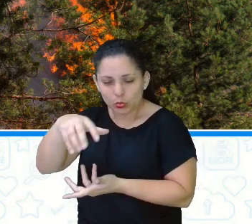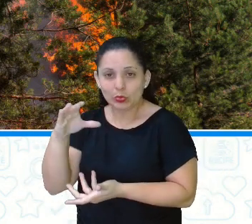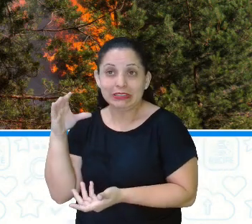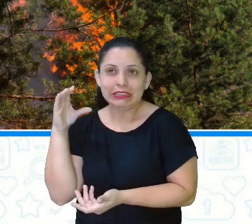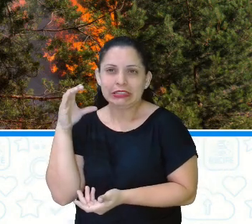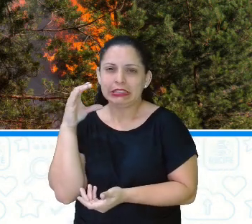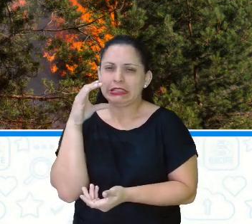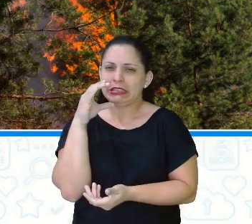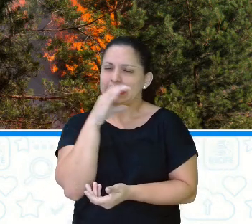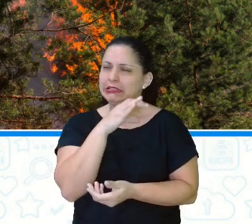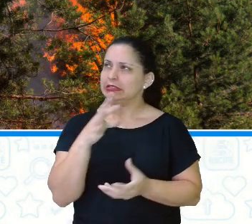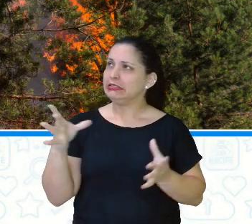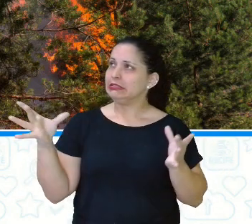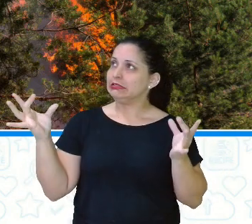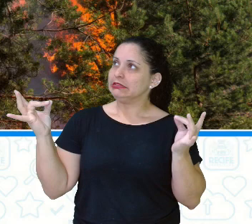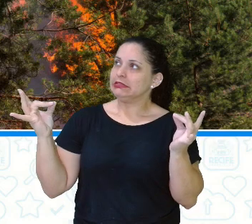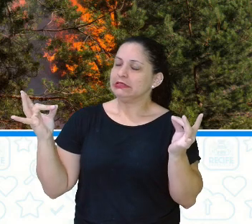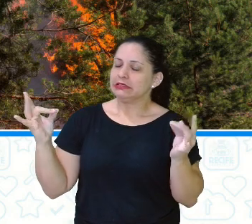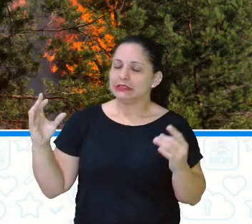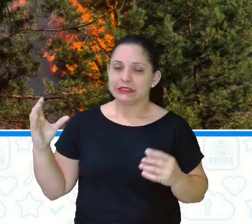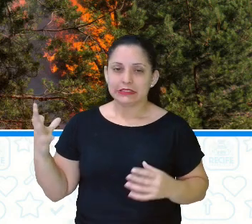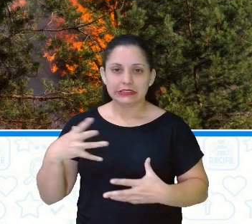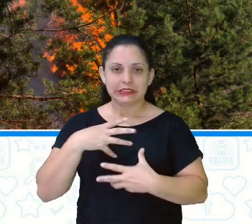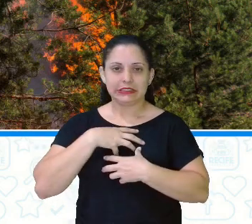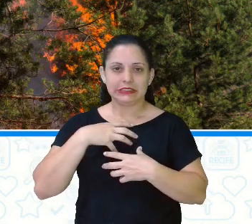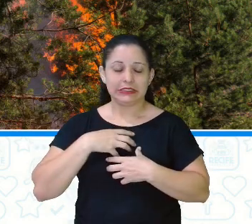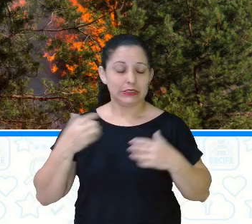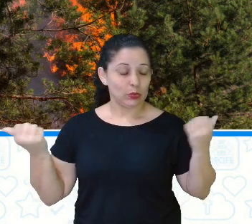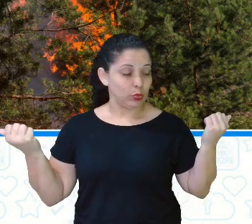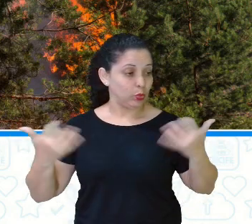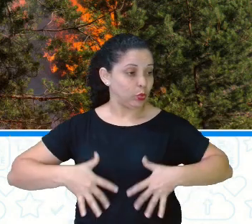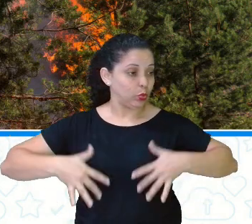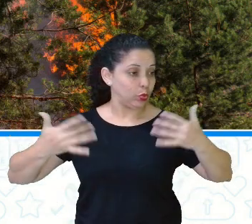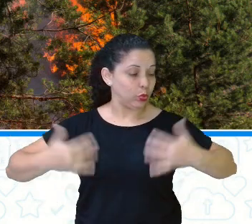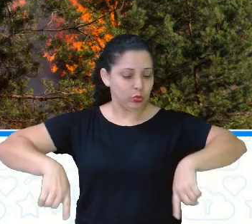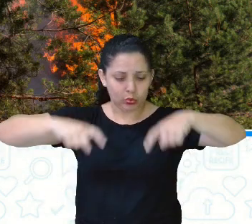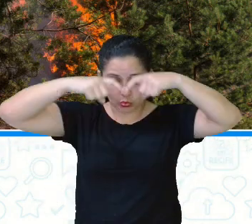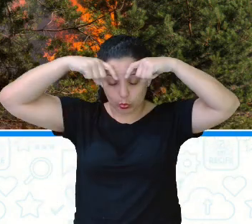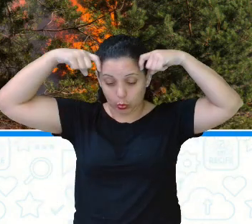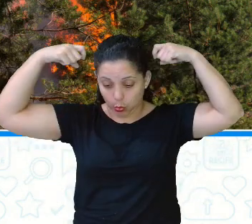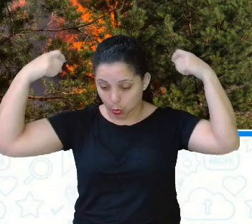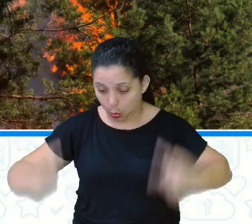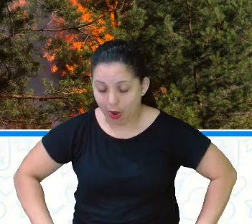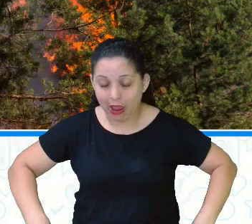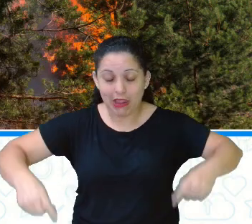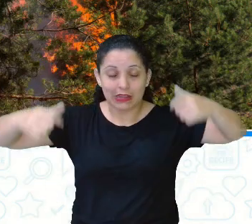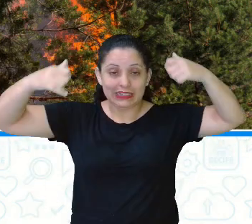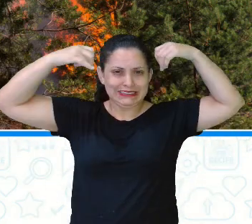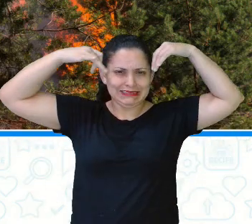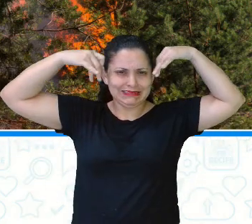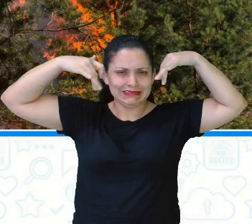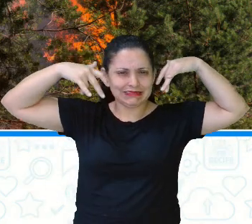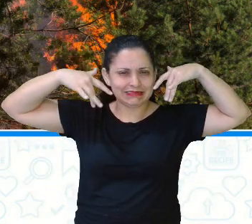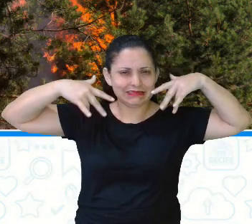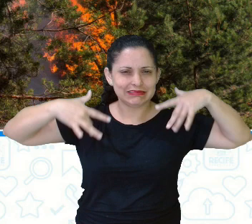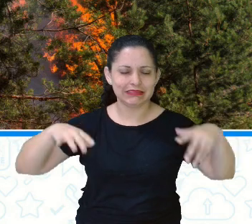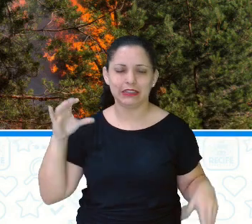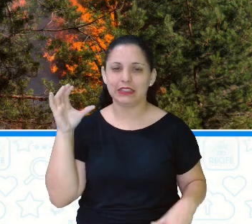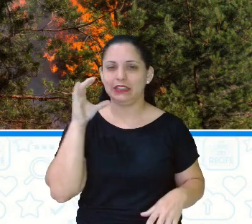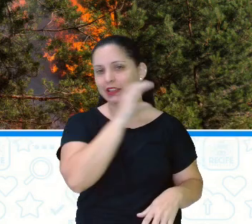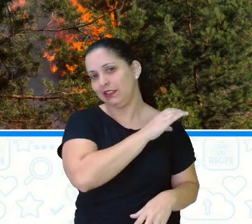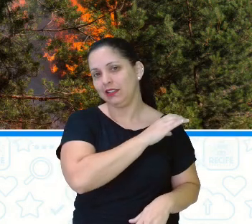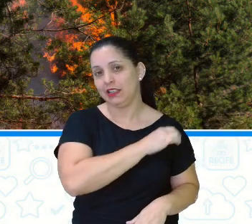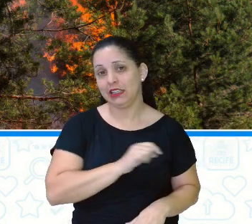gente sente isso. Algumas regiões chegam a bater 40 graus, a sensação térmica. Tudo isso